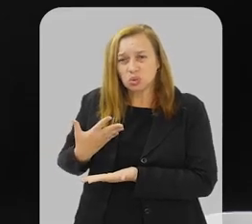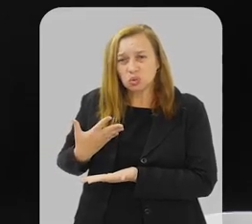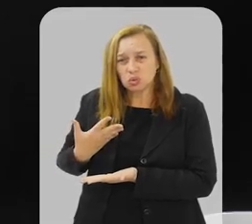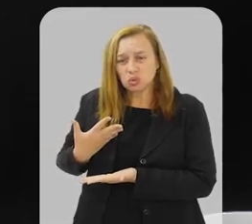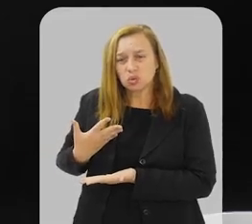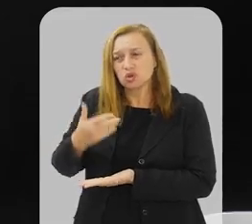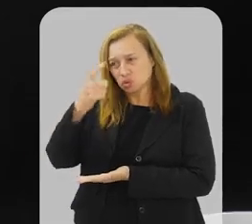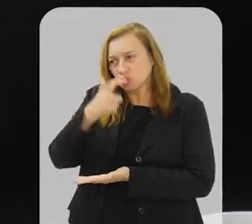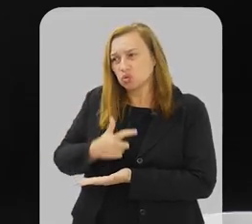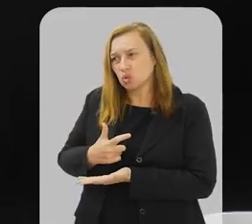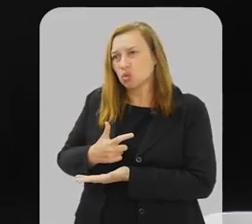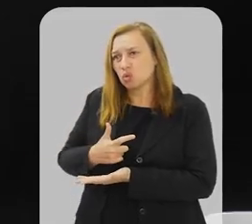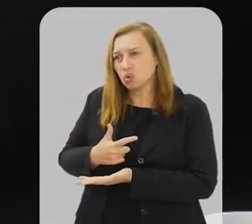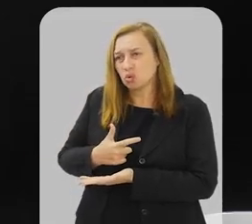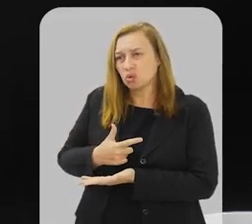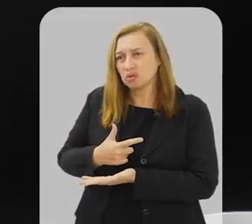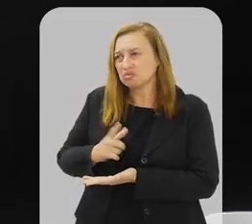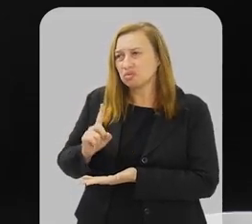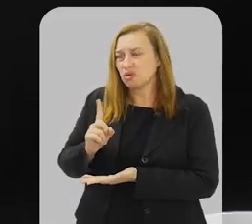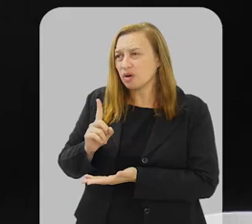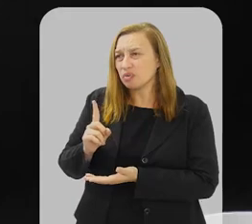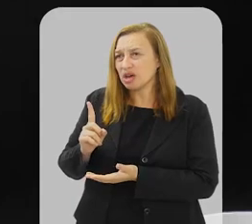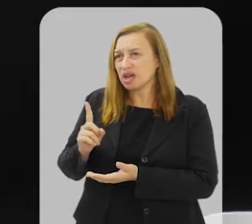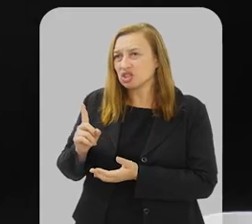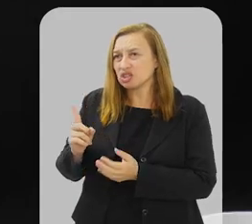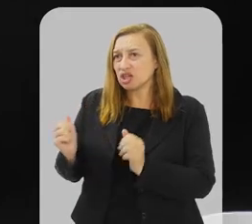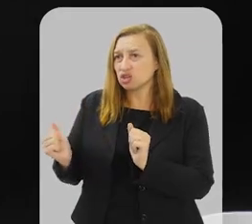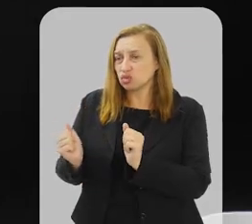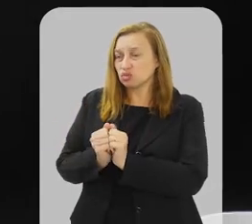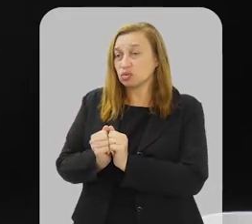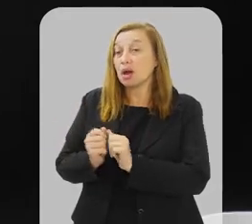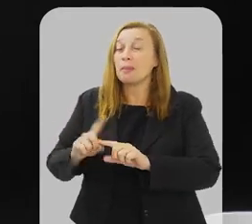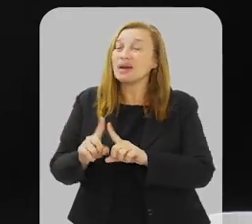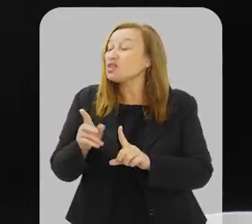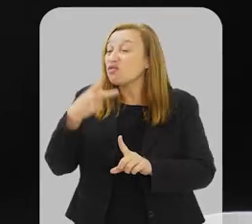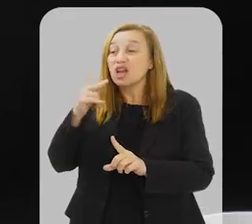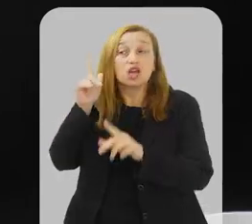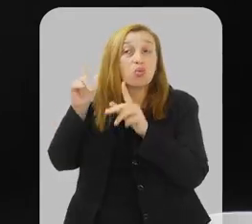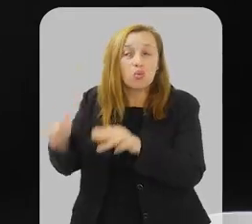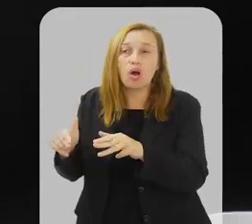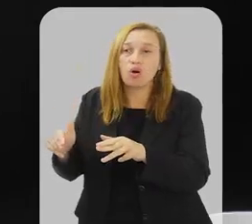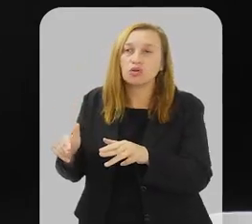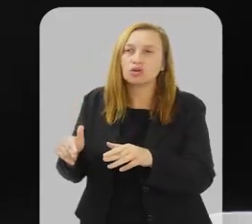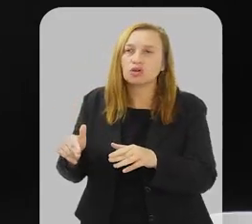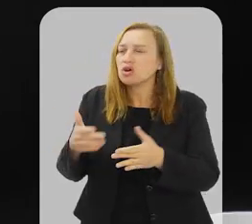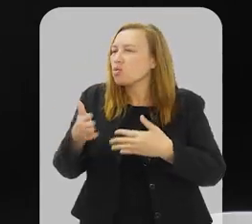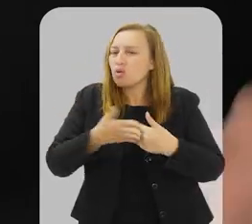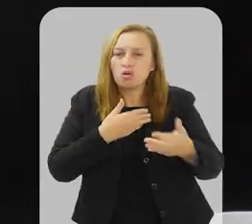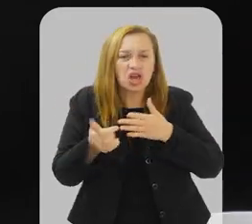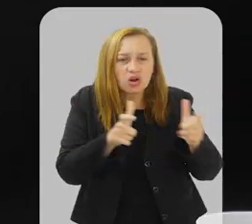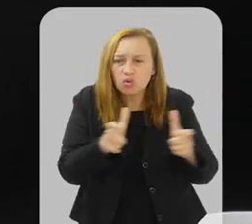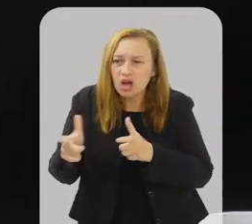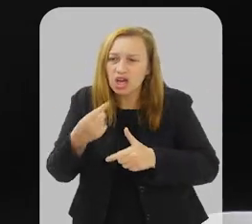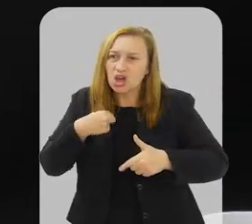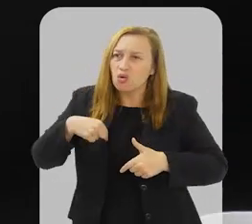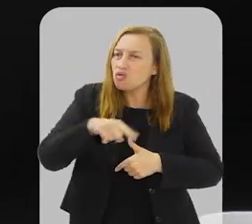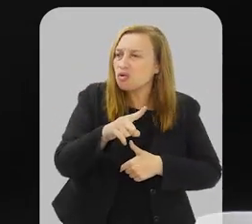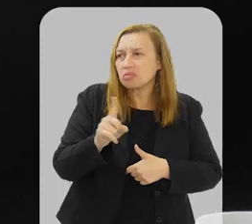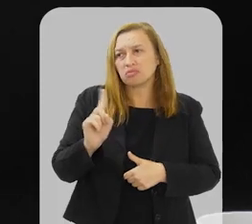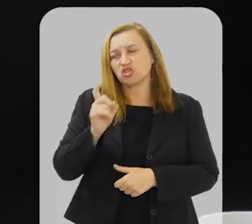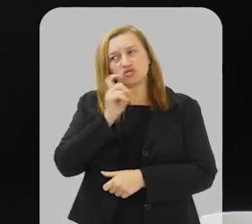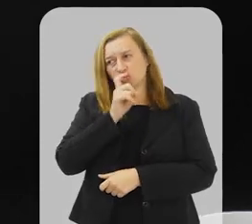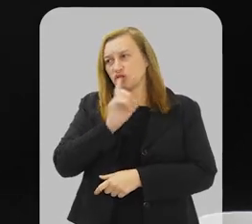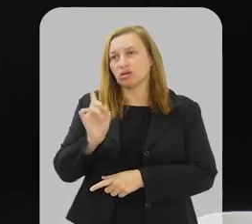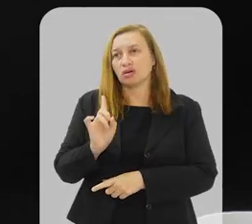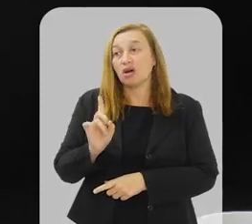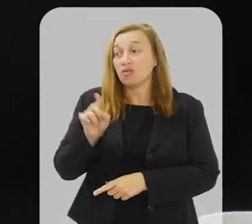amigo que que que que eu sou né porque eu tô na minha na sua frente mas eu digo a mesma coisa porque todos os lugares que eu vou e